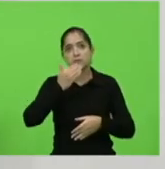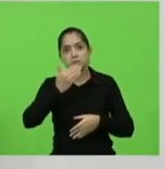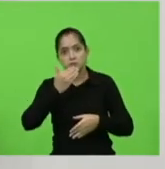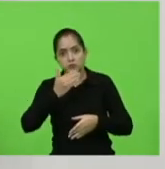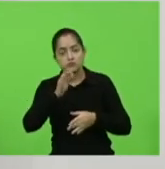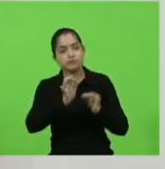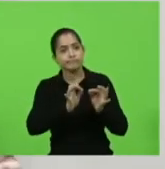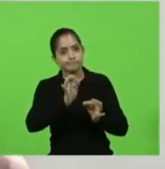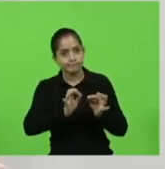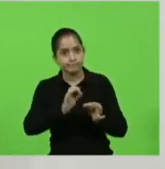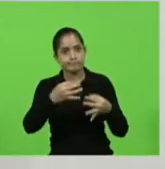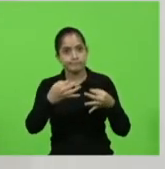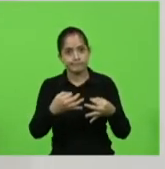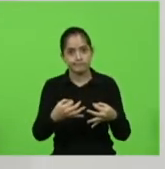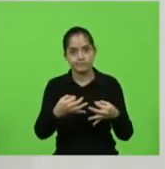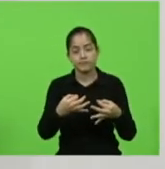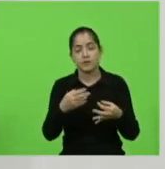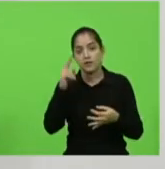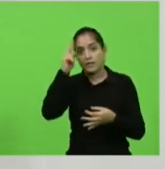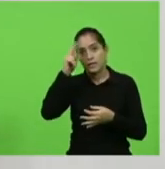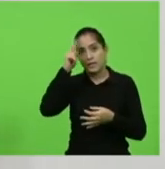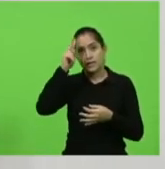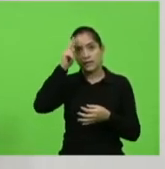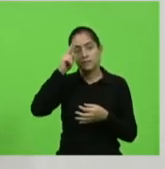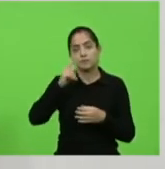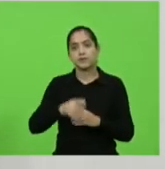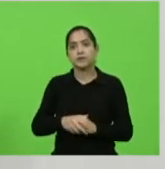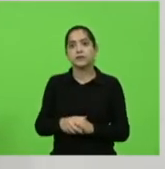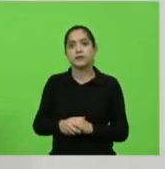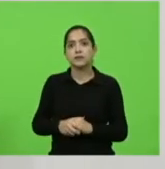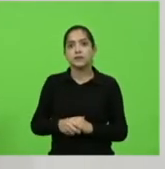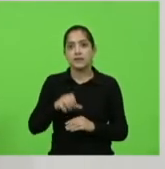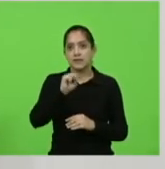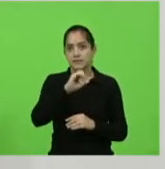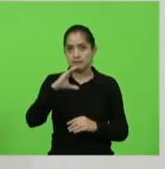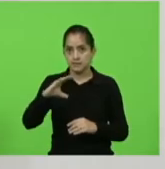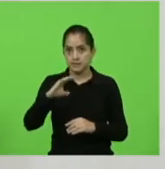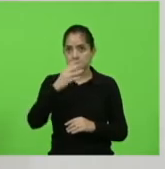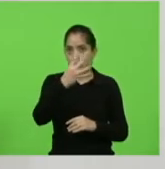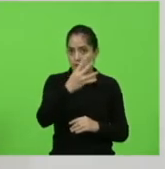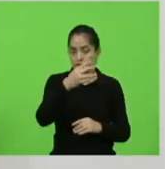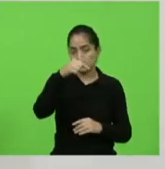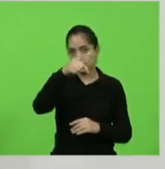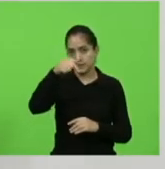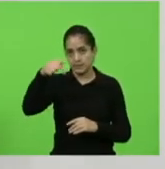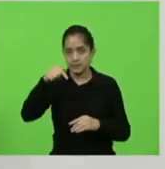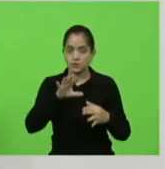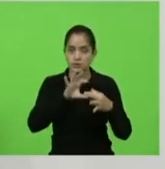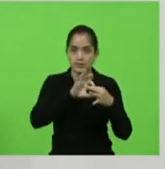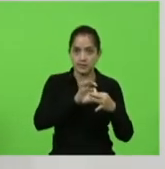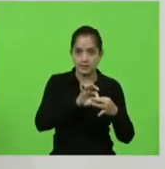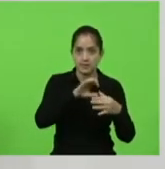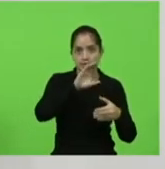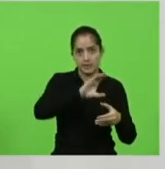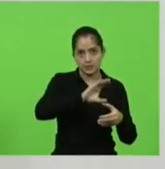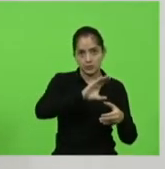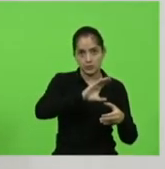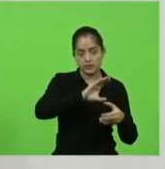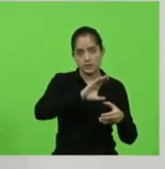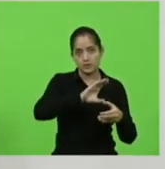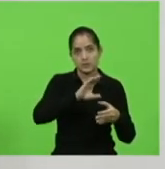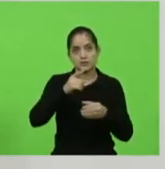justiça, porque lembra aí da SC 477, que liga Canoinhas